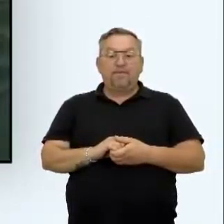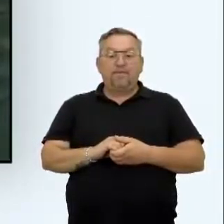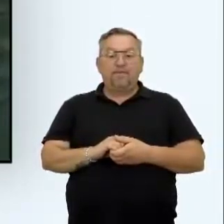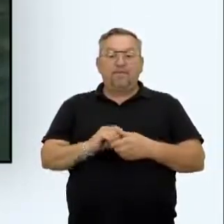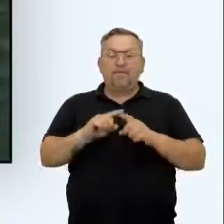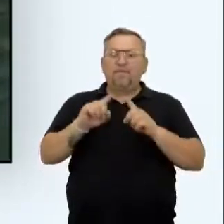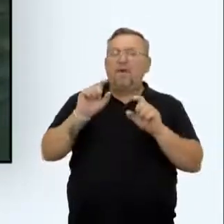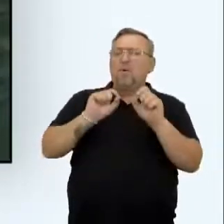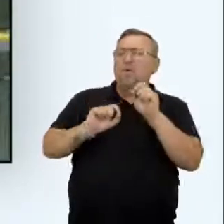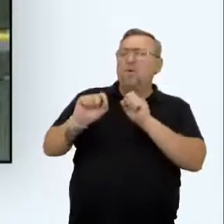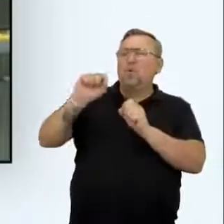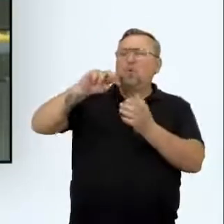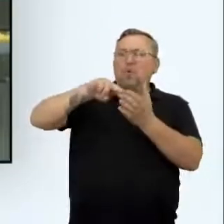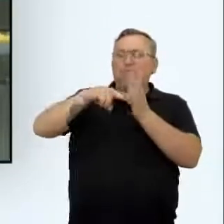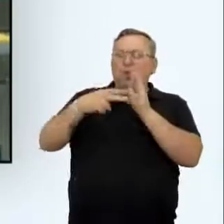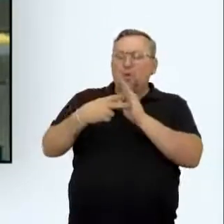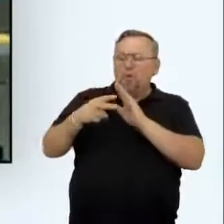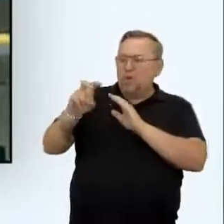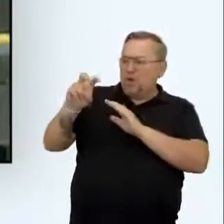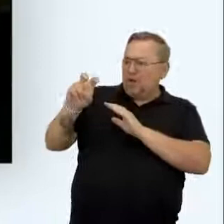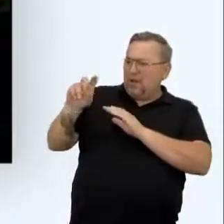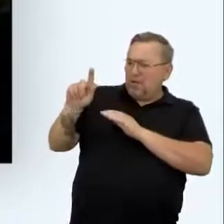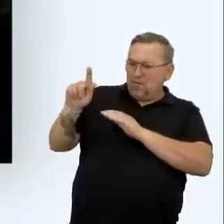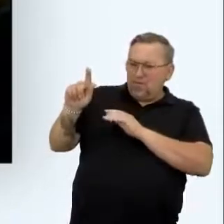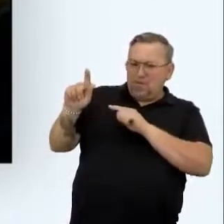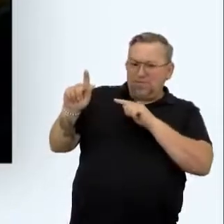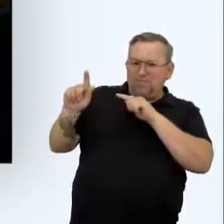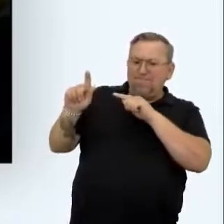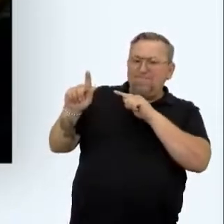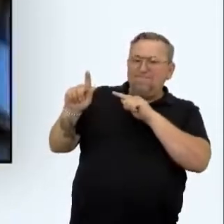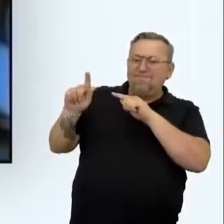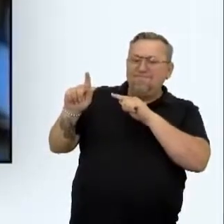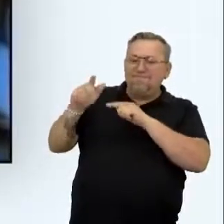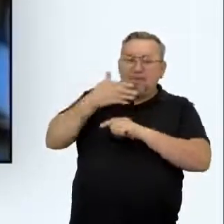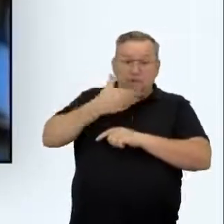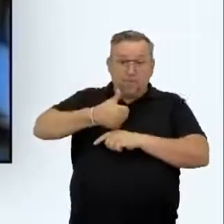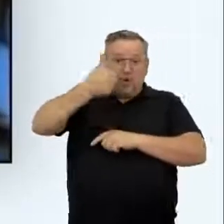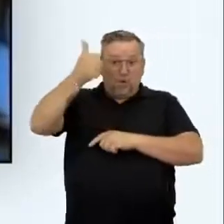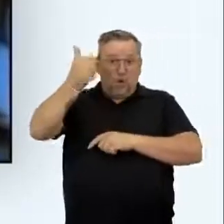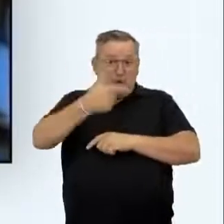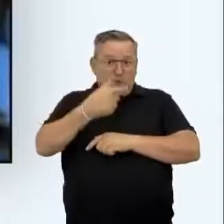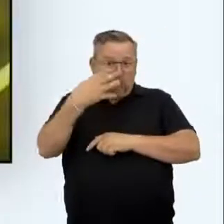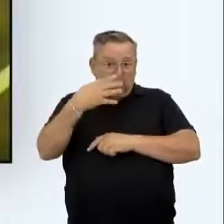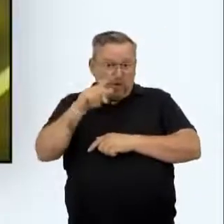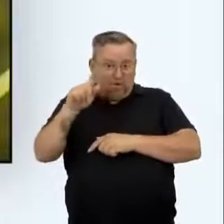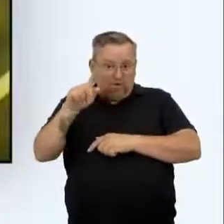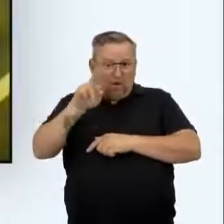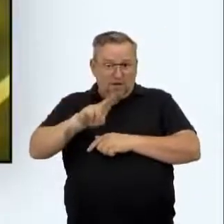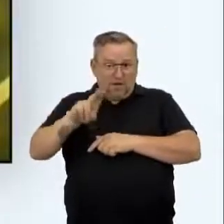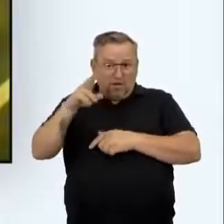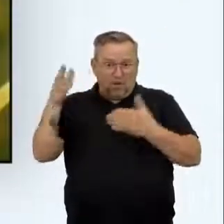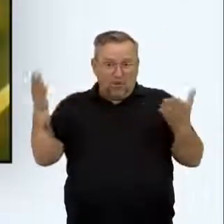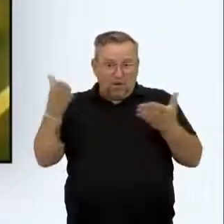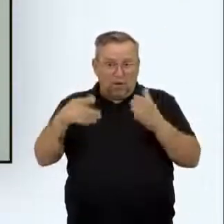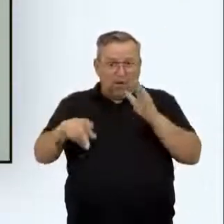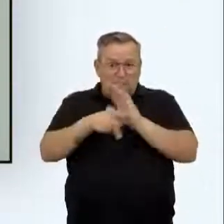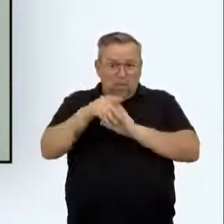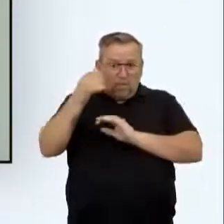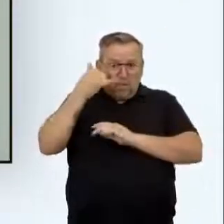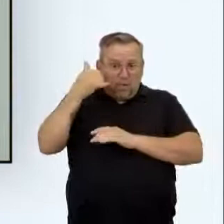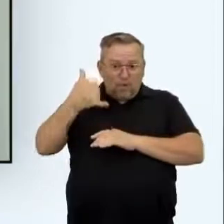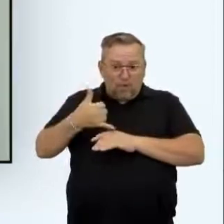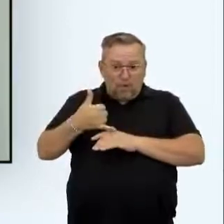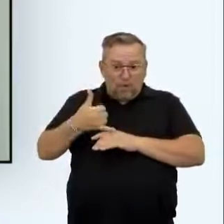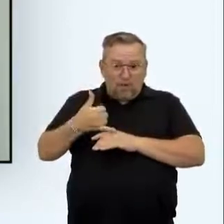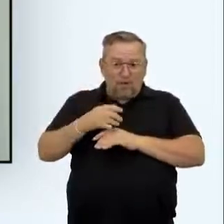Mas afinal, o que é esse tal de 5G? É muito melhor mesmo que o 4G que eu uso atualmente aqui no meu celular?